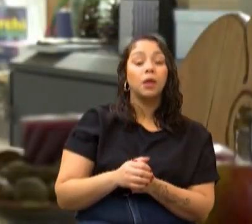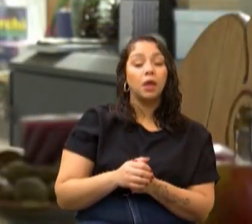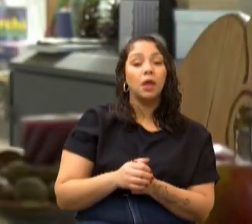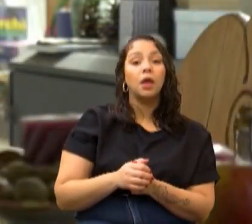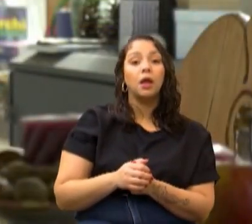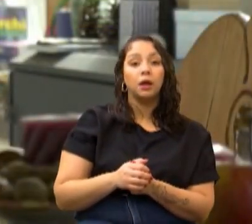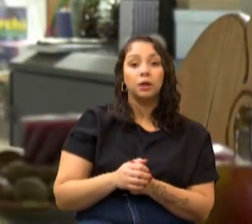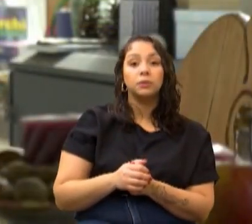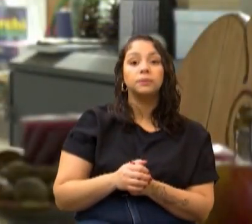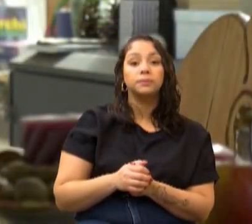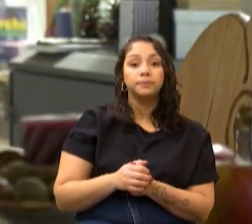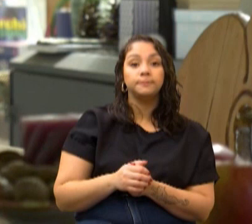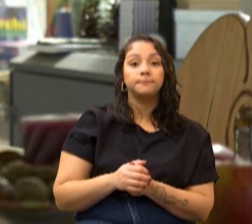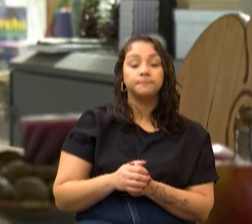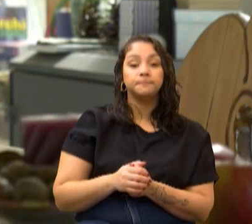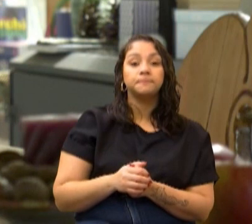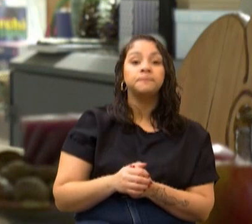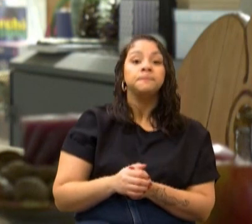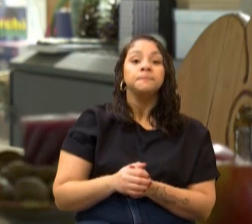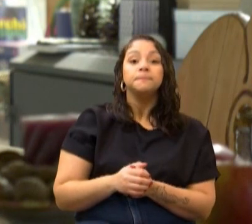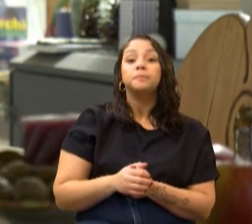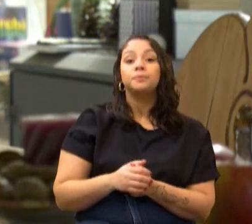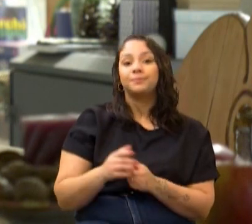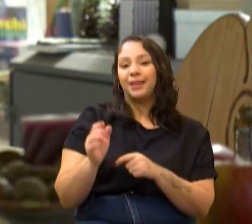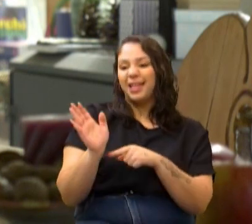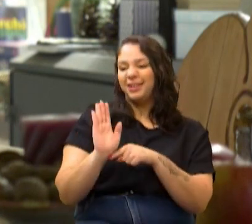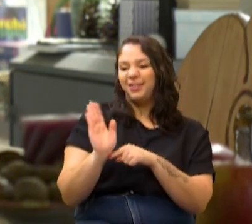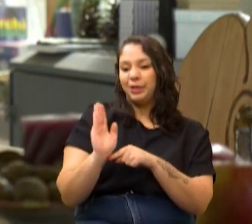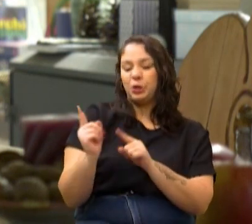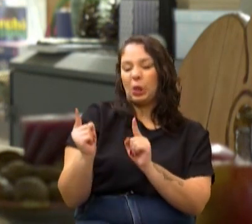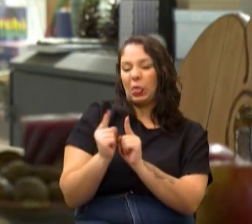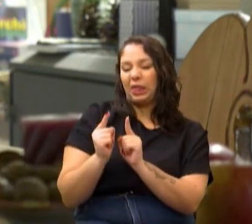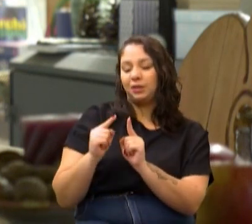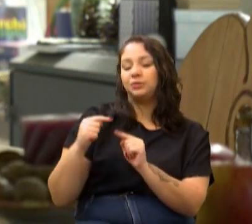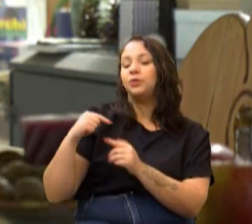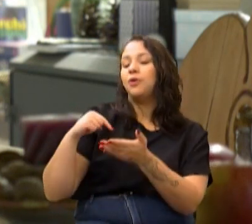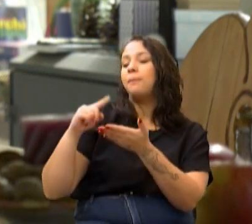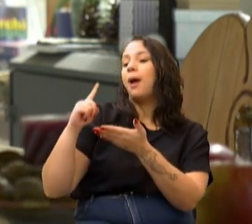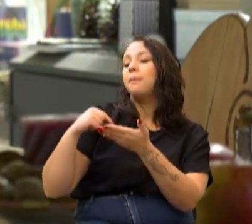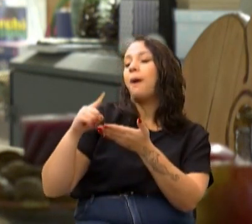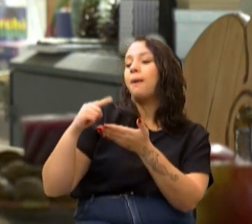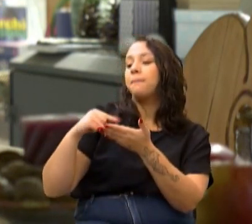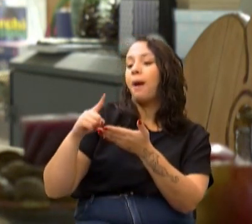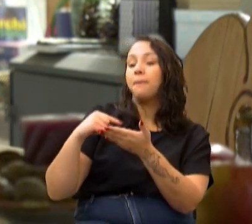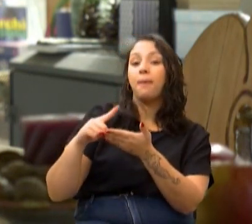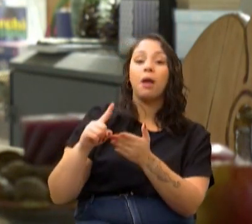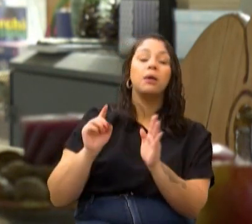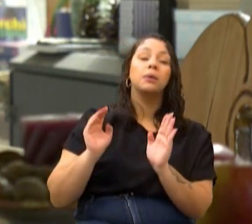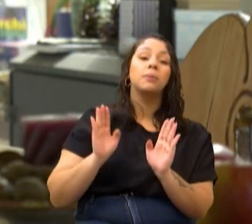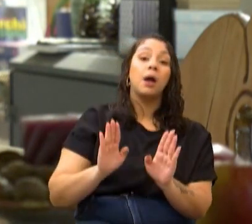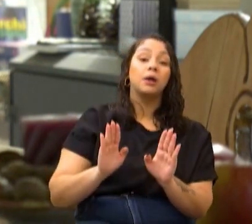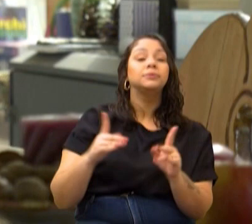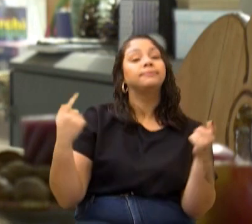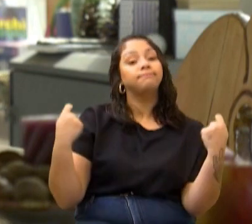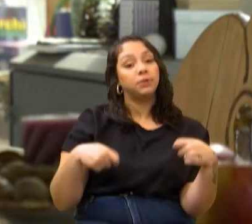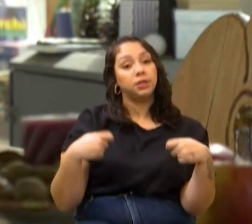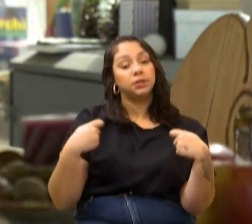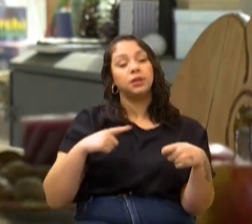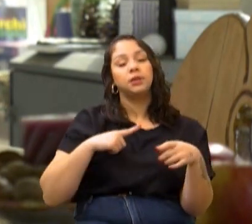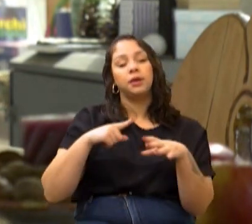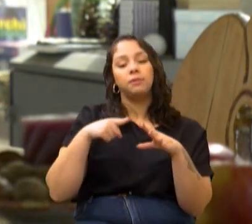uma geração, assim, um pouco mais de... gosta de vídeos curtos, essas coisas,